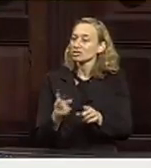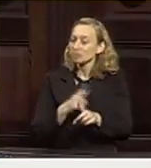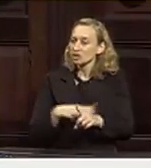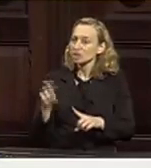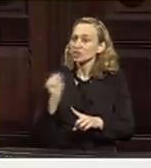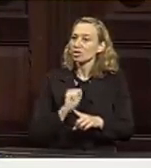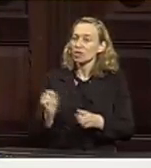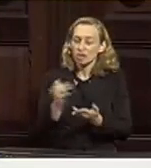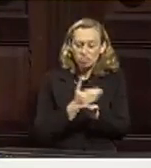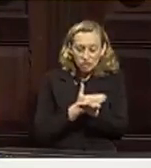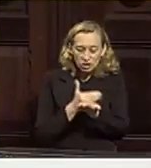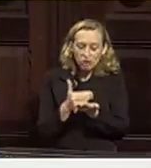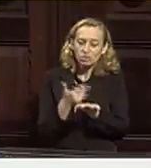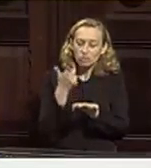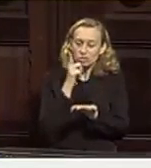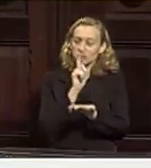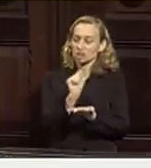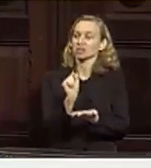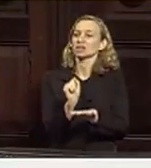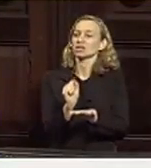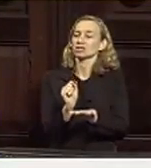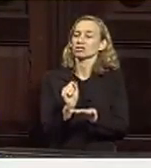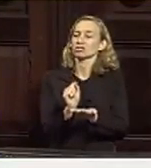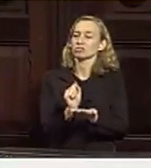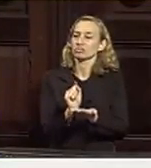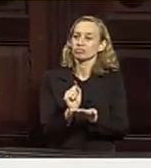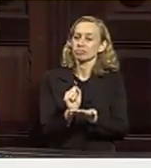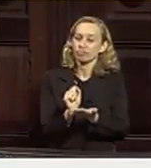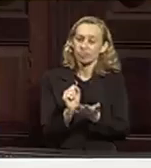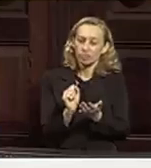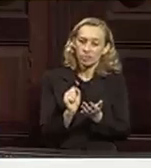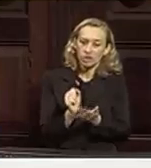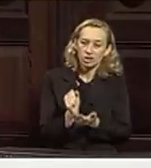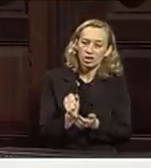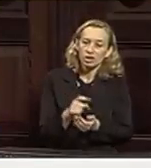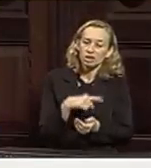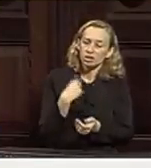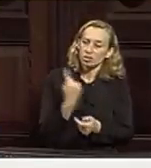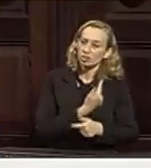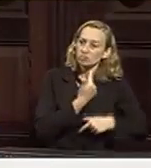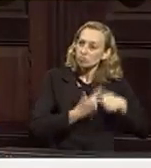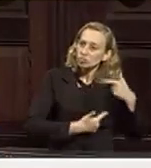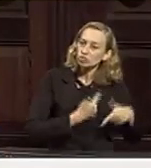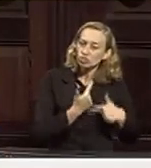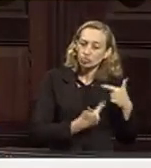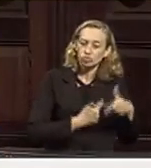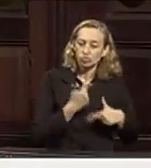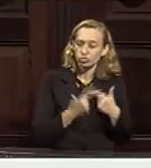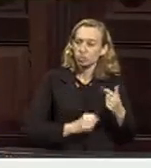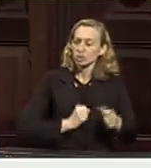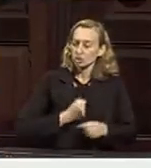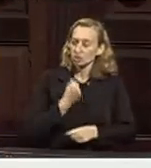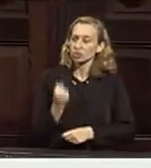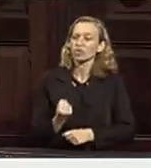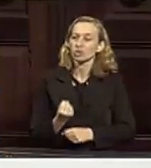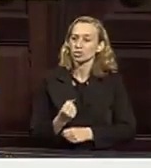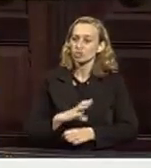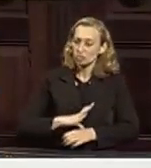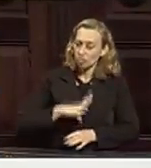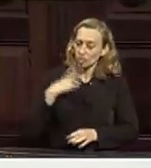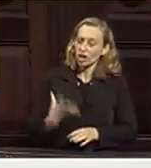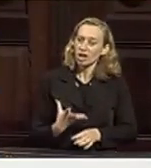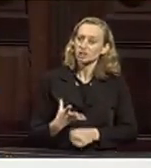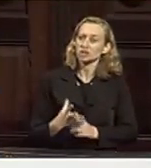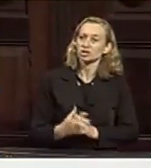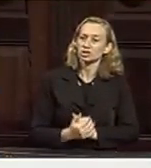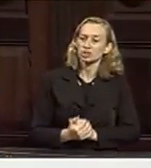passo histórico, e isso se deve à vossa persistência, à vossa coragem,